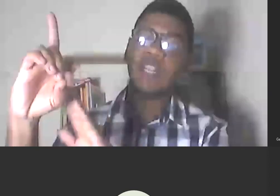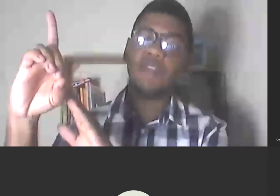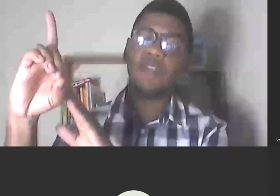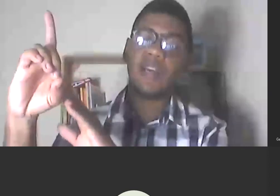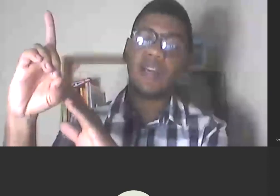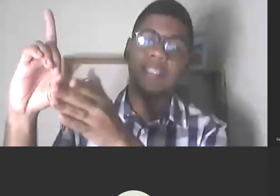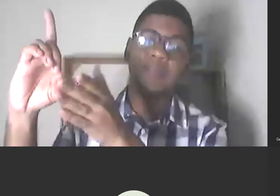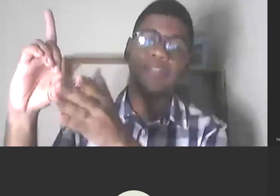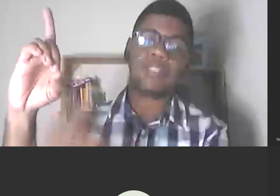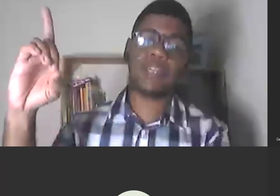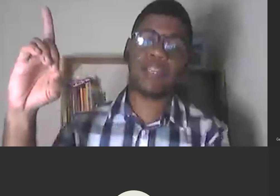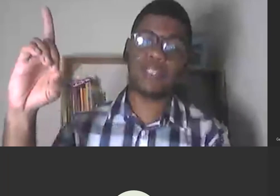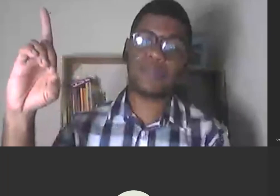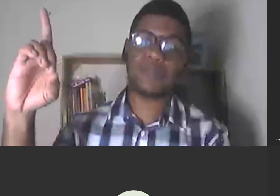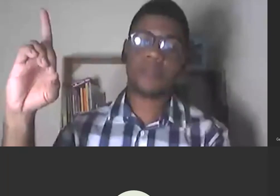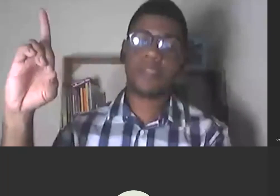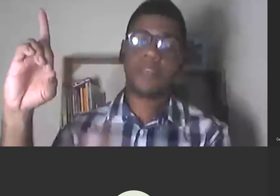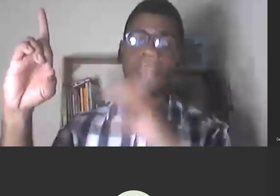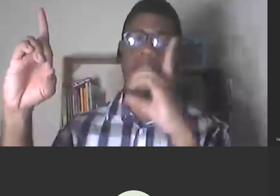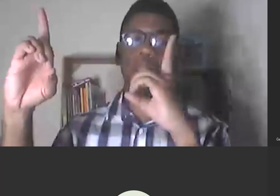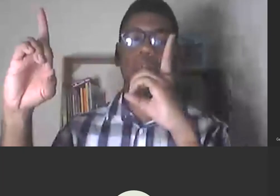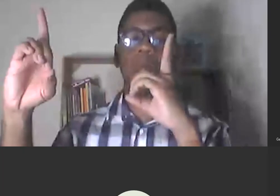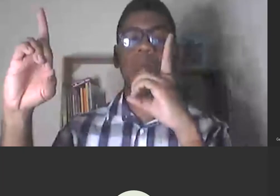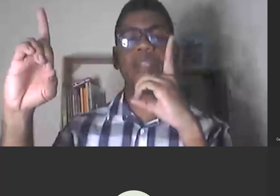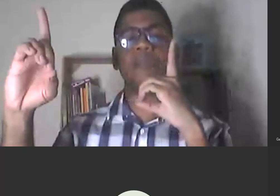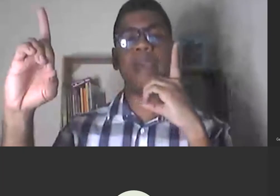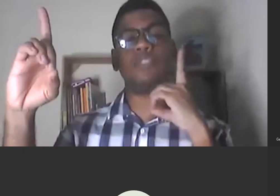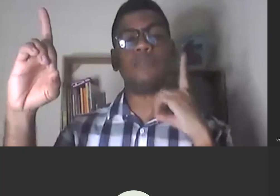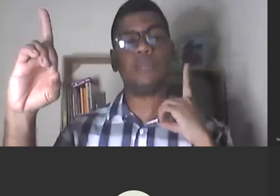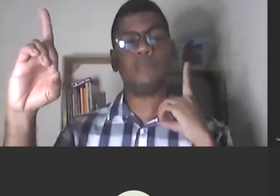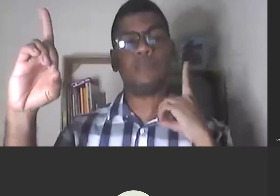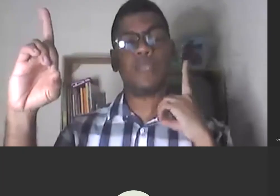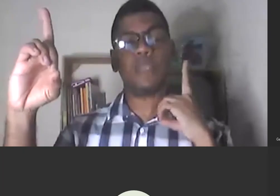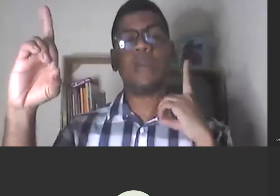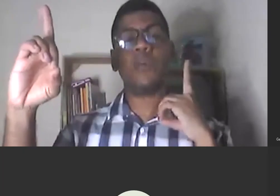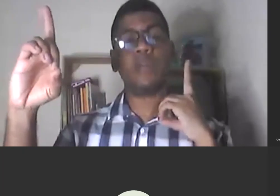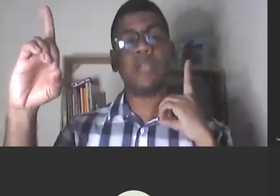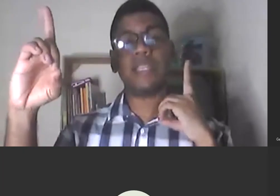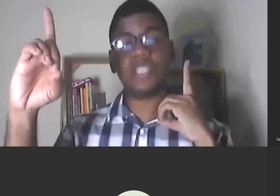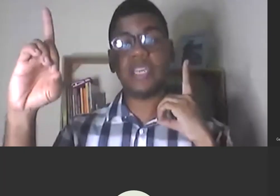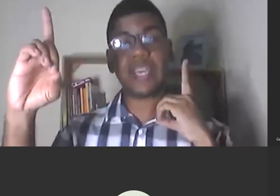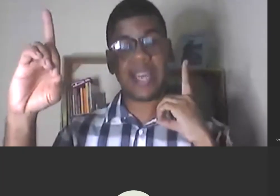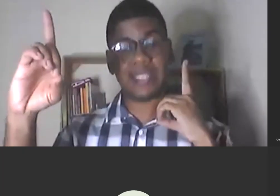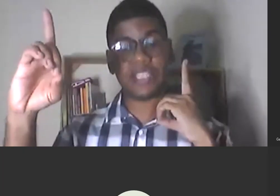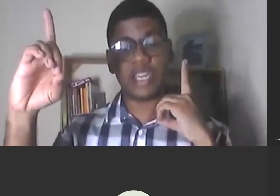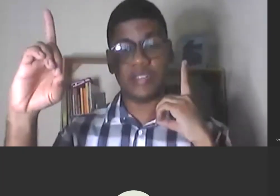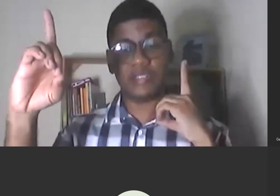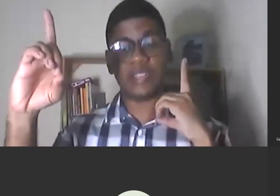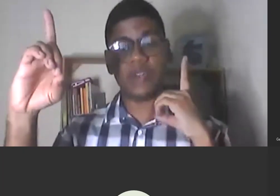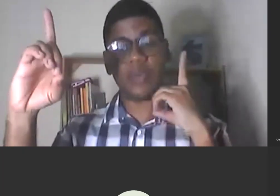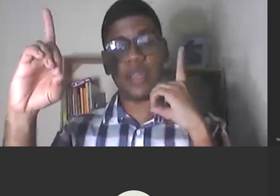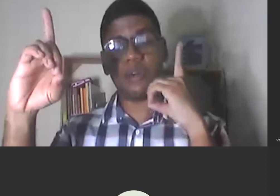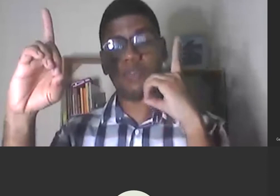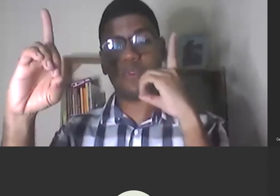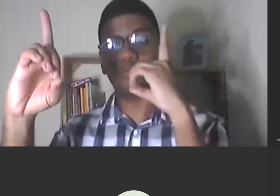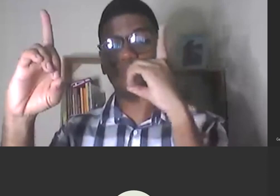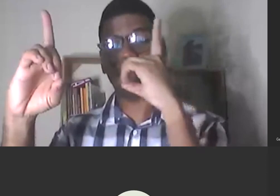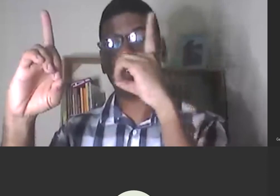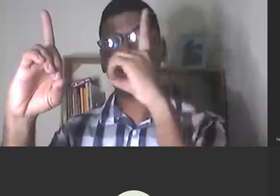se fosse Lívia, é essa mão distante. Eu sou a mão que está perto de mim. Eu combinei de ir à casa de Lívia.